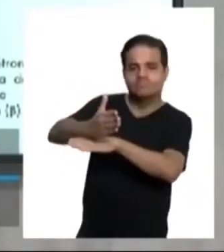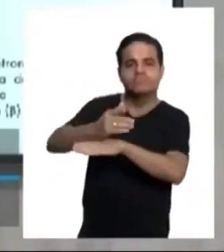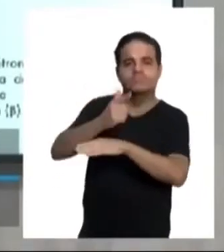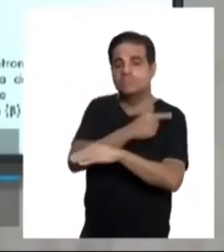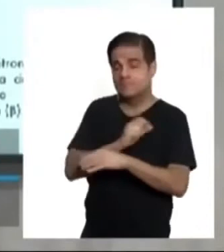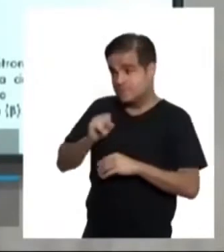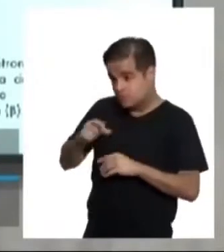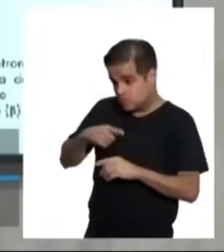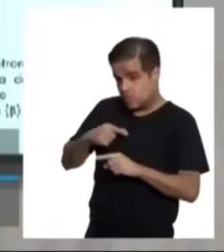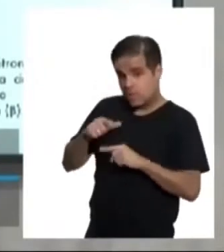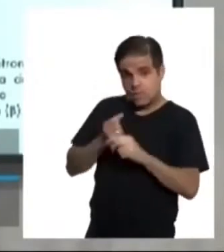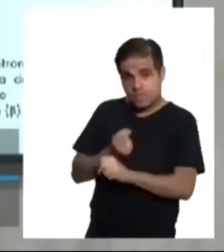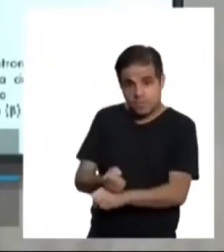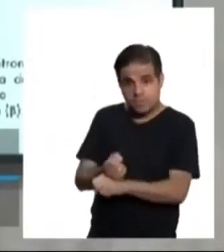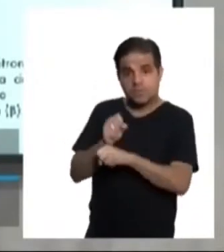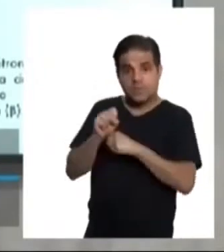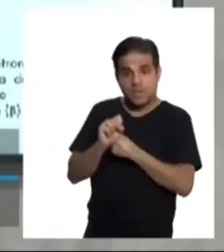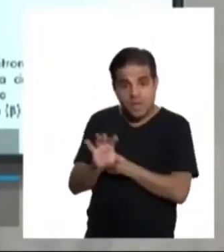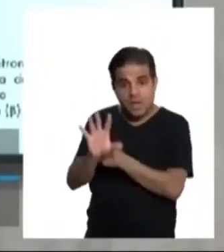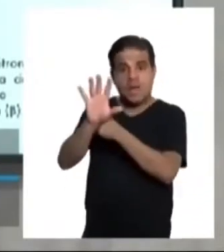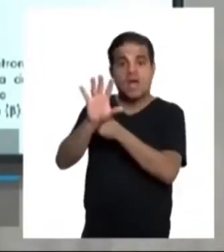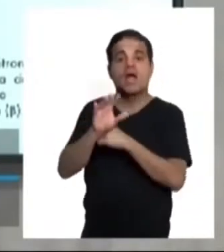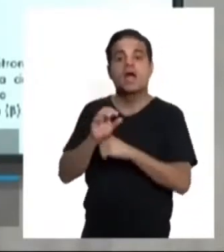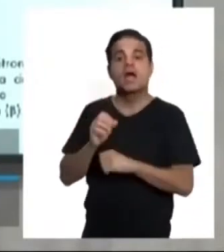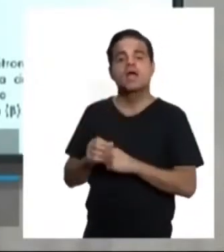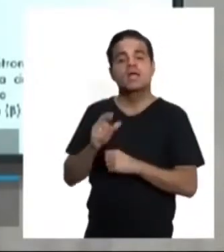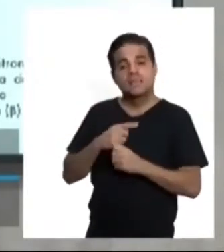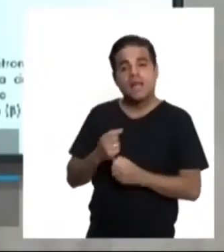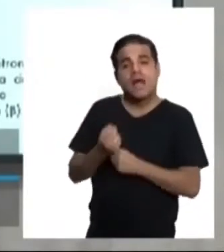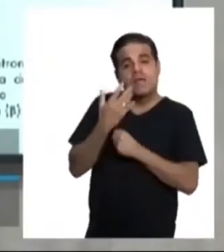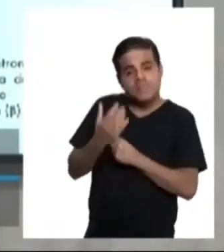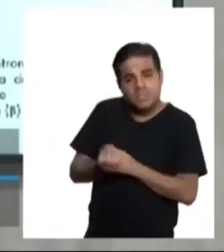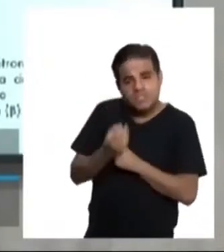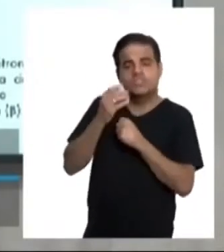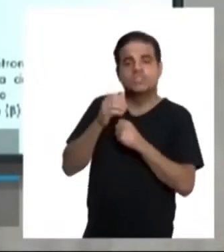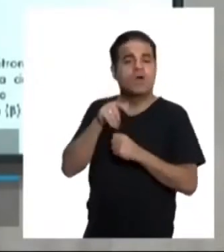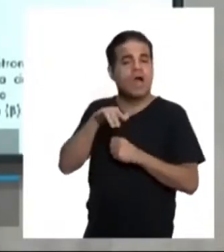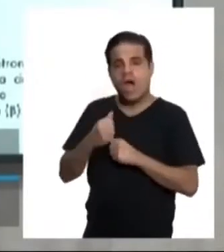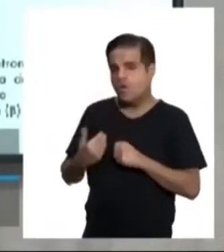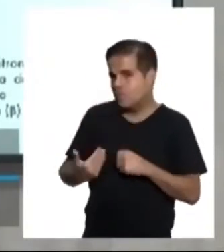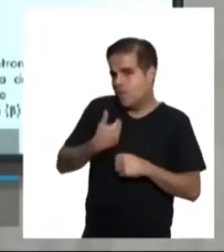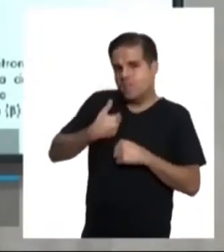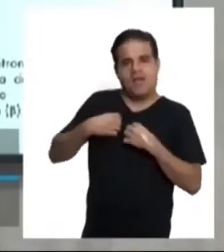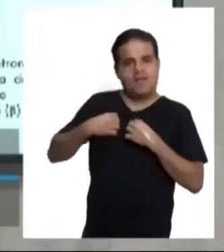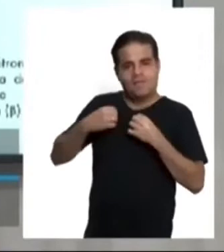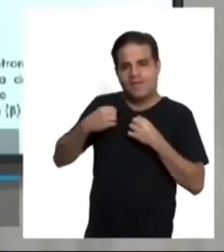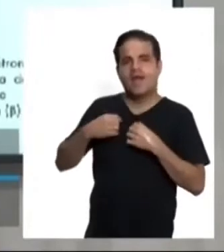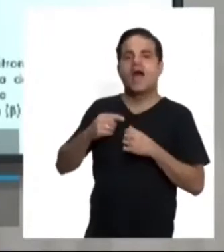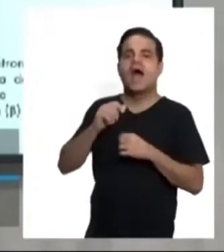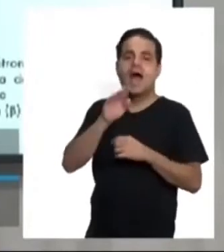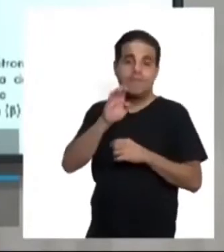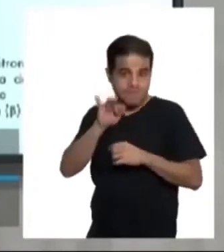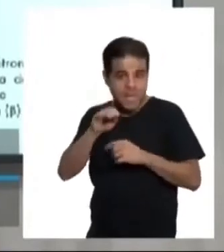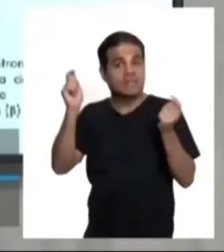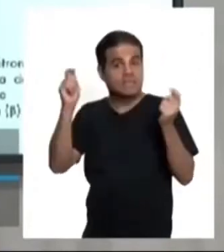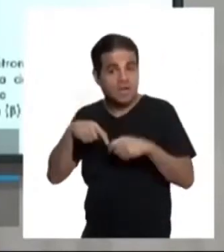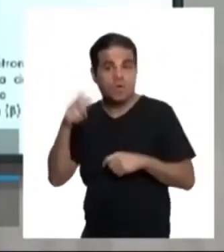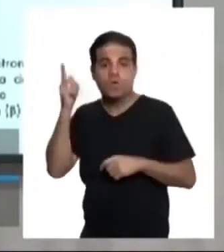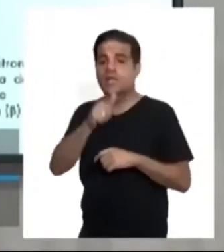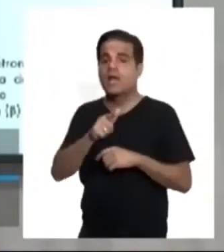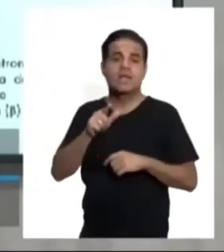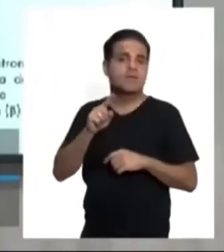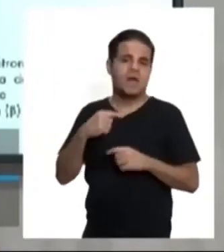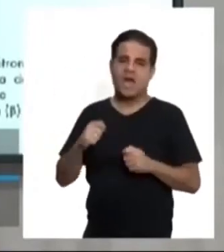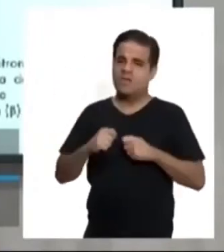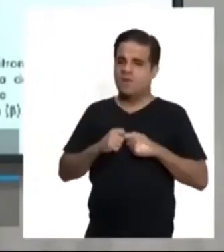meu lado, ele está emitindo alfa, ele está emitindo beta, alfa nem atravessa a minha blusa, beta atravessa, mas não vai